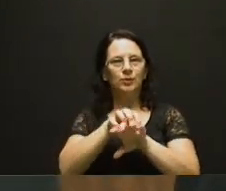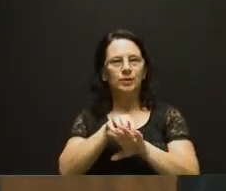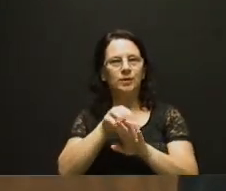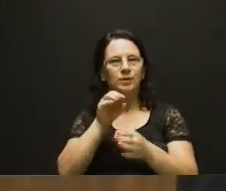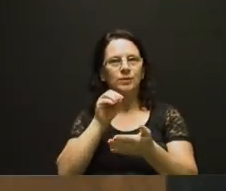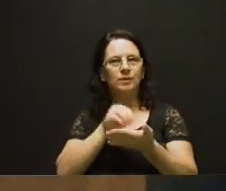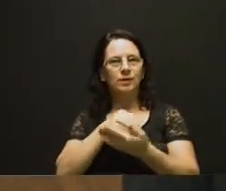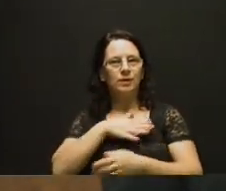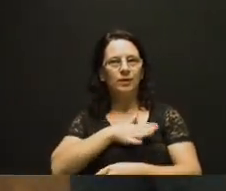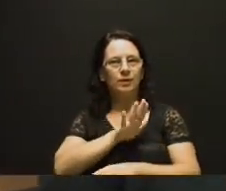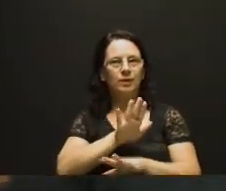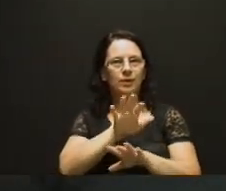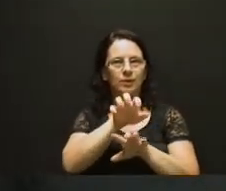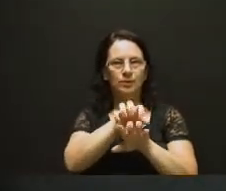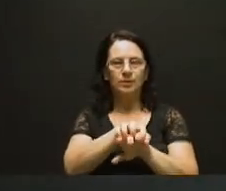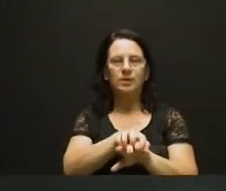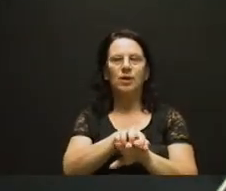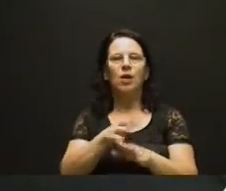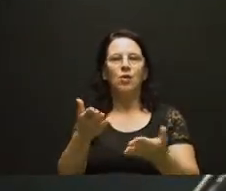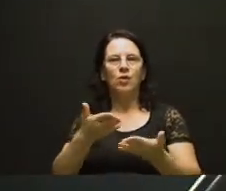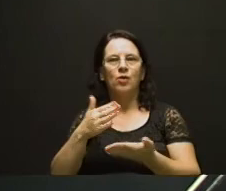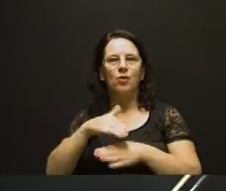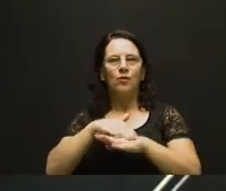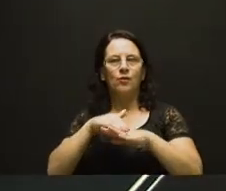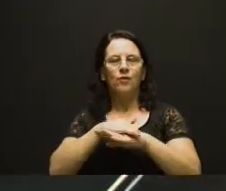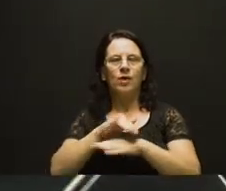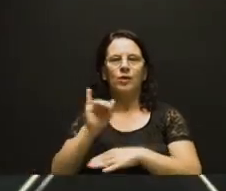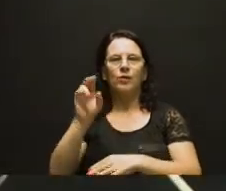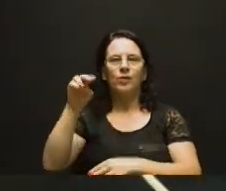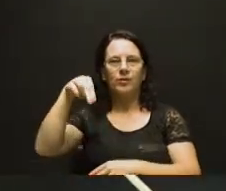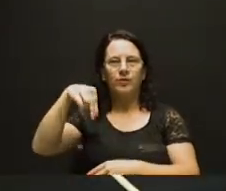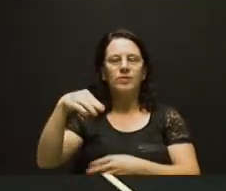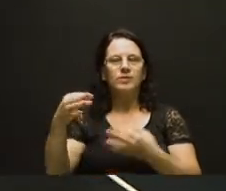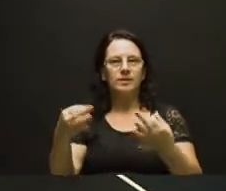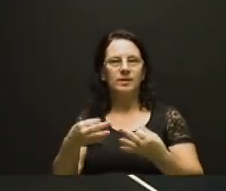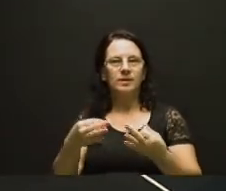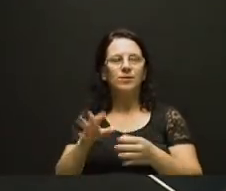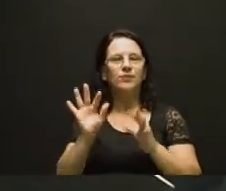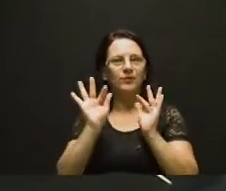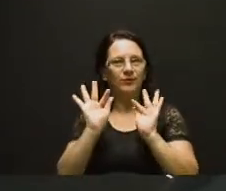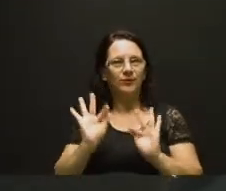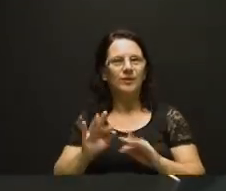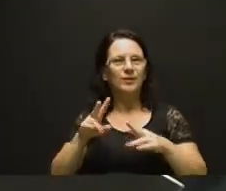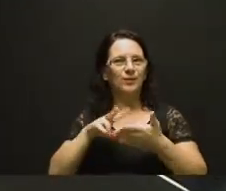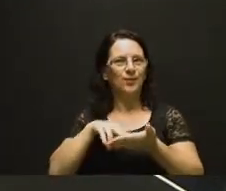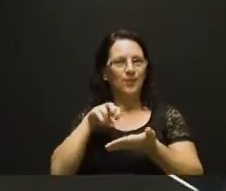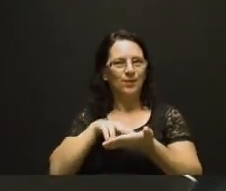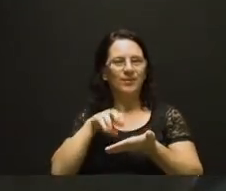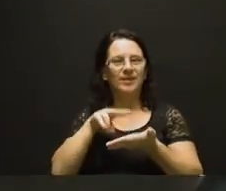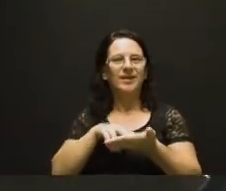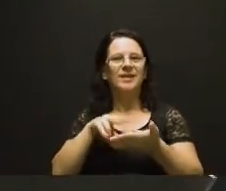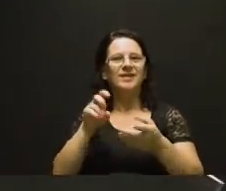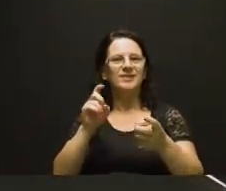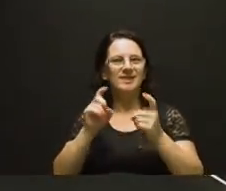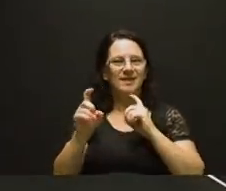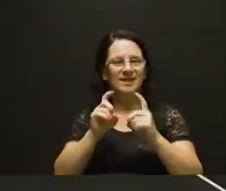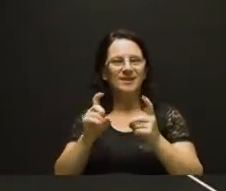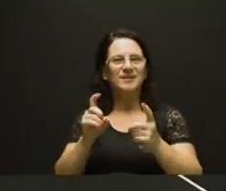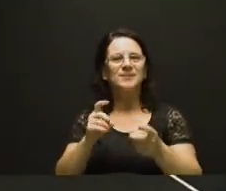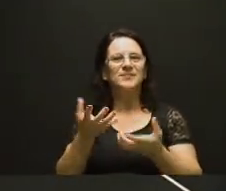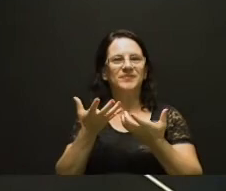exclusão eu falar agora o jogador vem dobrando e com certeza saio daqui muito feliz e contente com essa audiência e seu tanto lutou